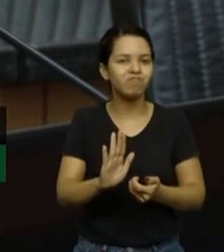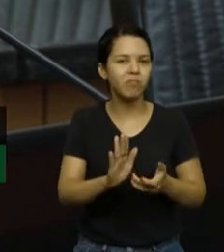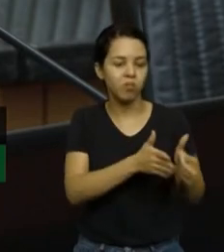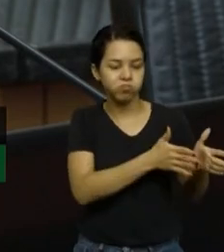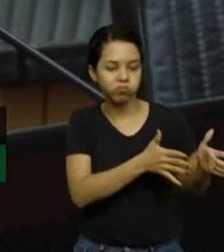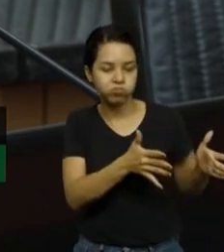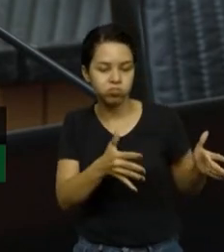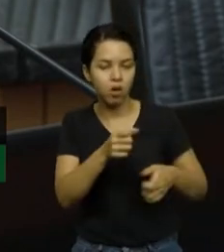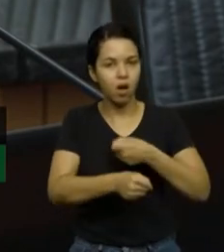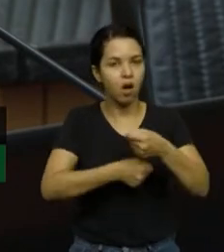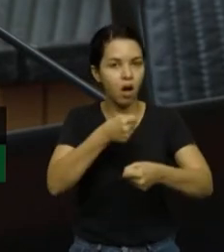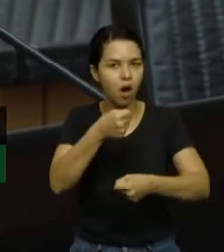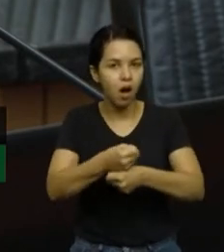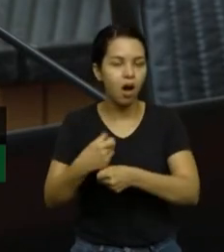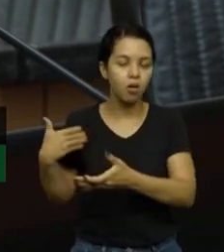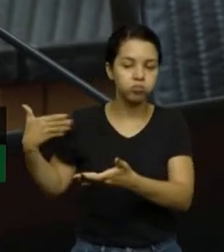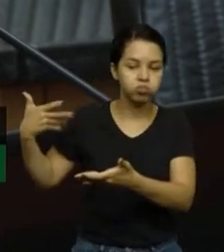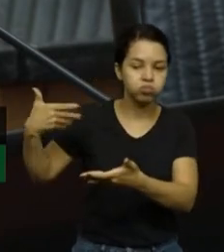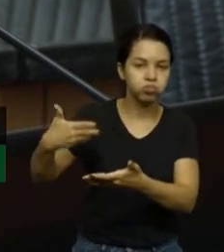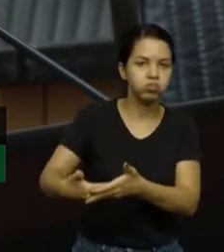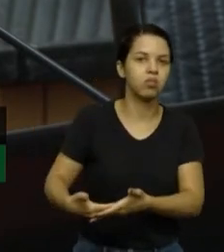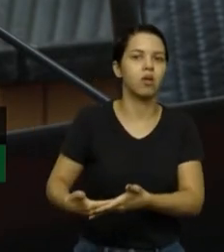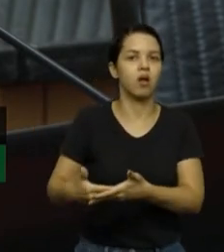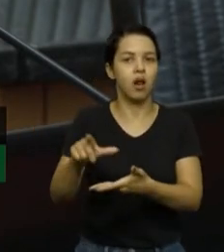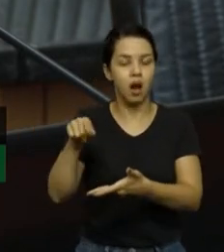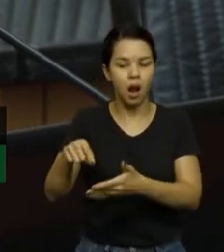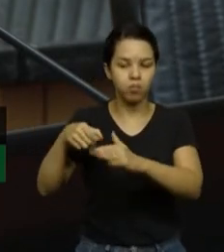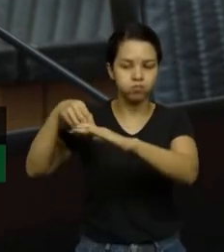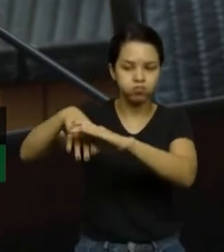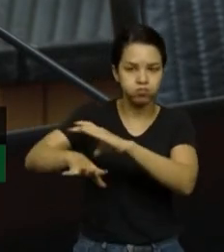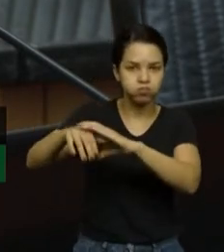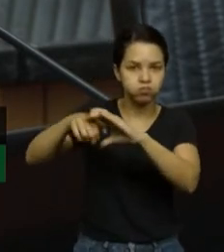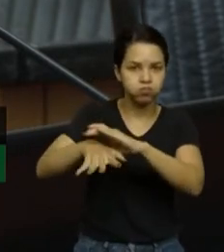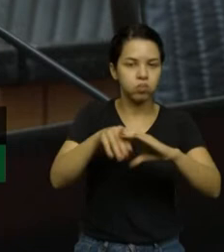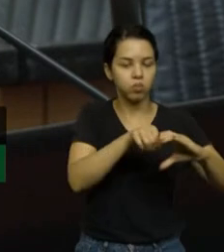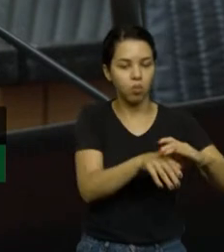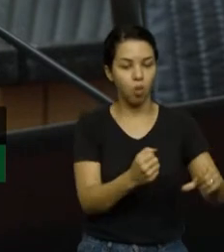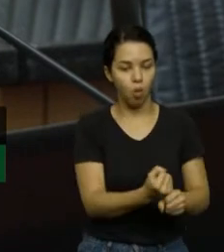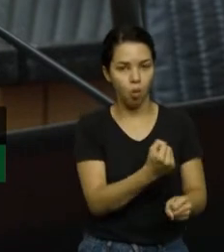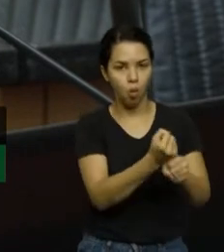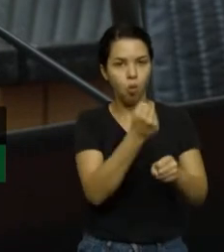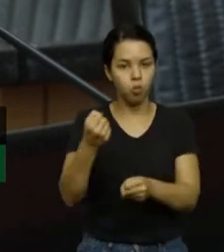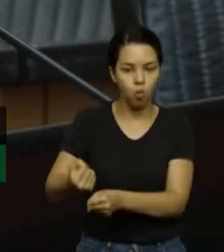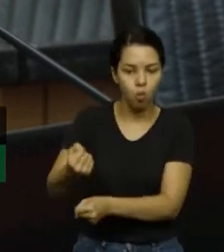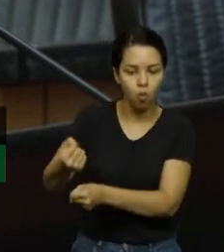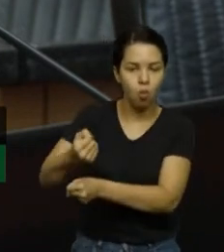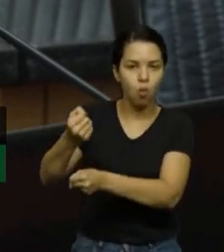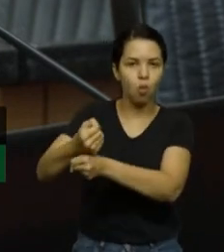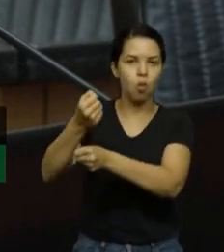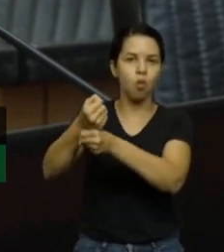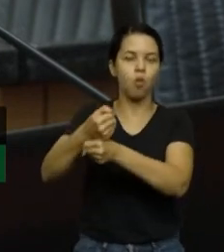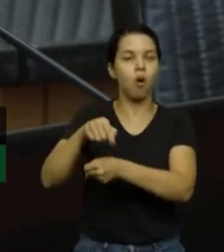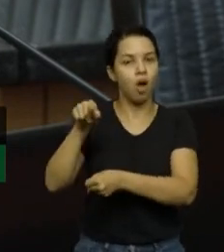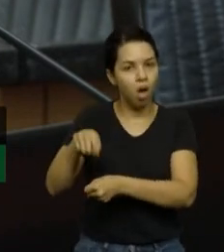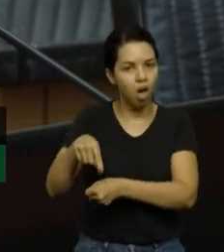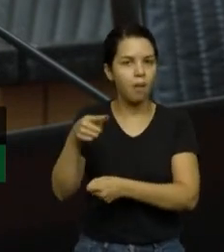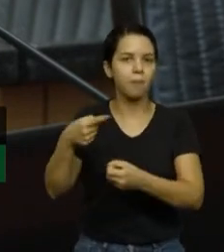devido às usinas que lá foram construídas, passa a ser um